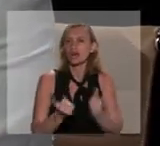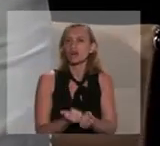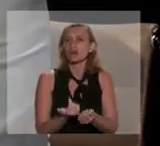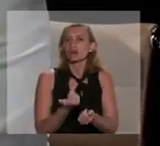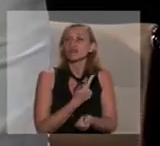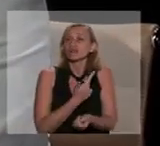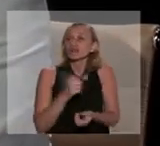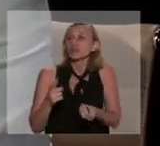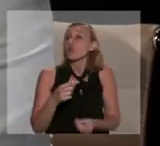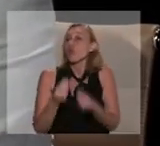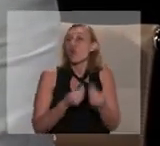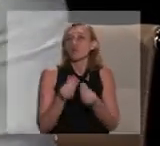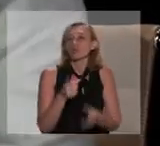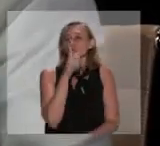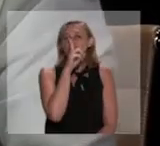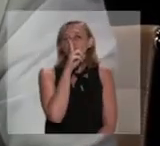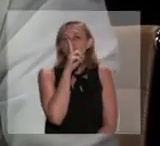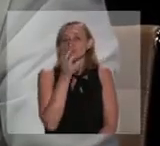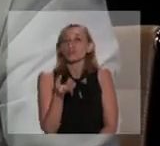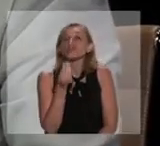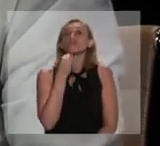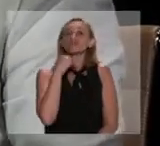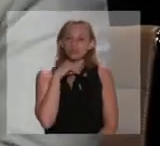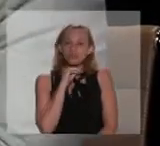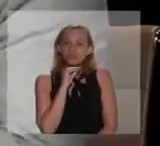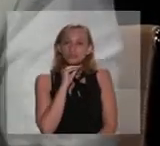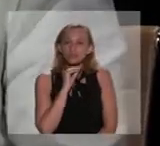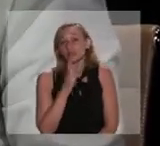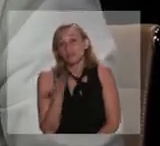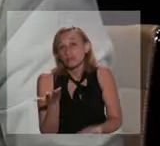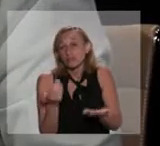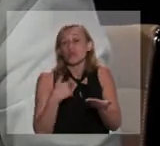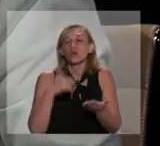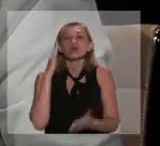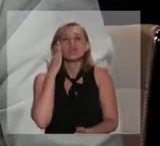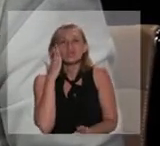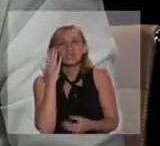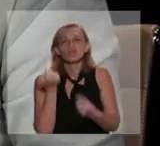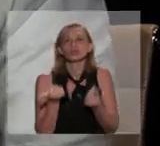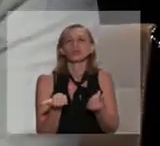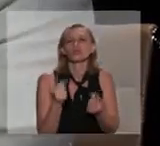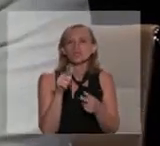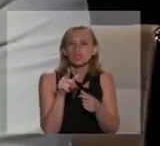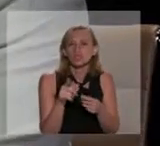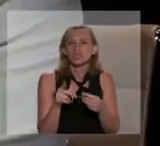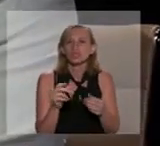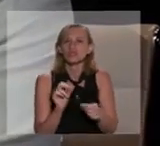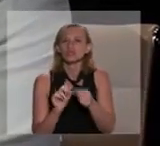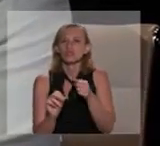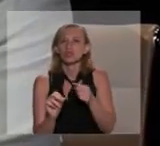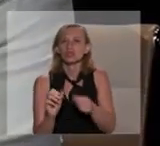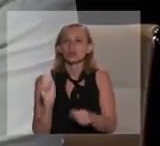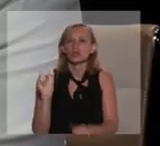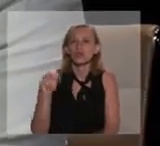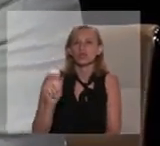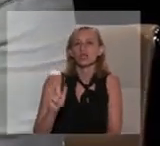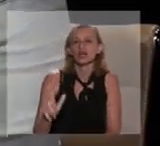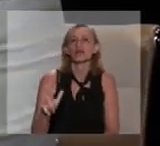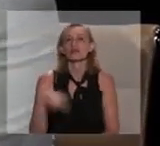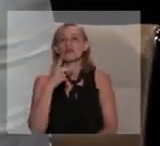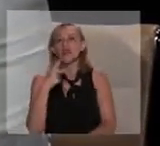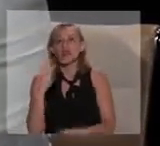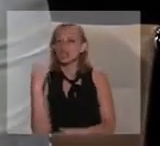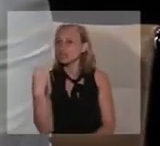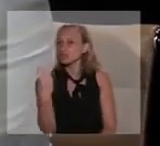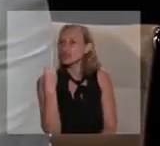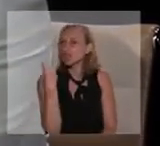e espaços, você não tem como ficar calado. Então você é engolido pelo racismo. Né? Então eu entendo perfeitamente o fato de você ter